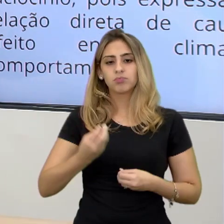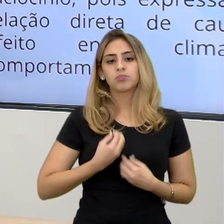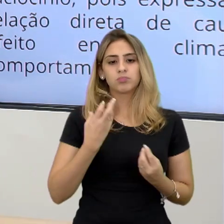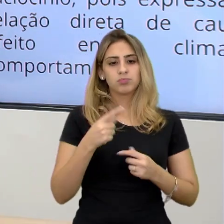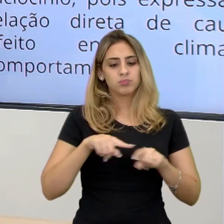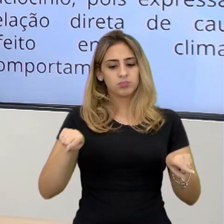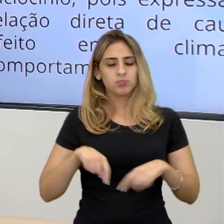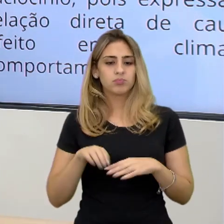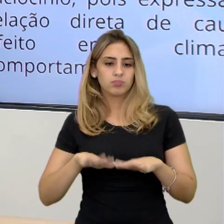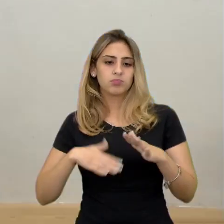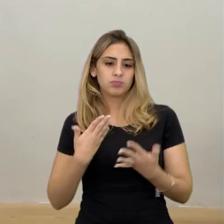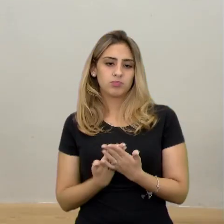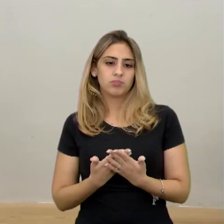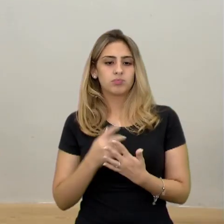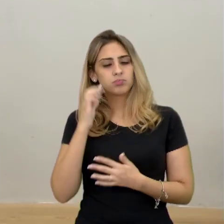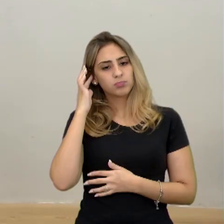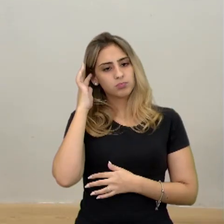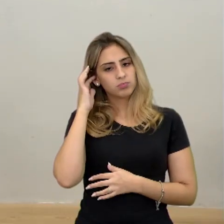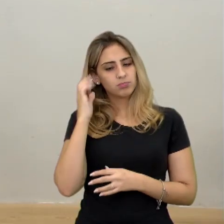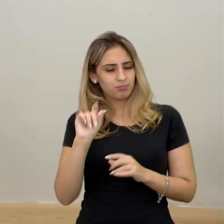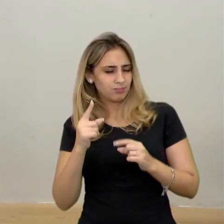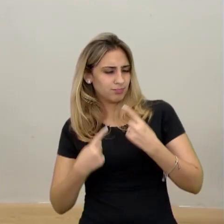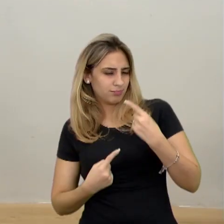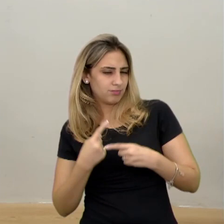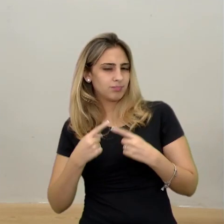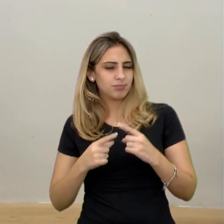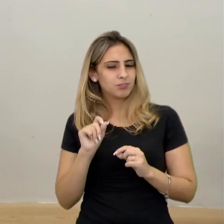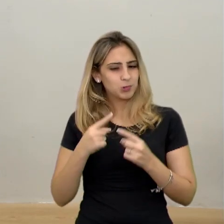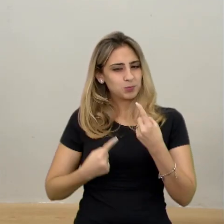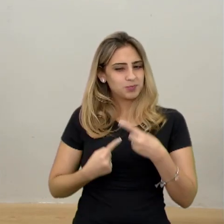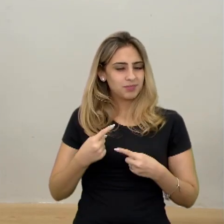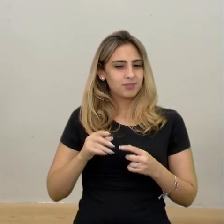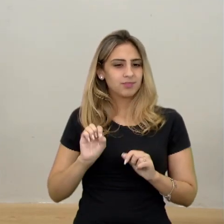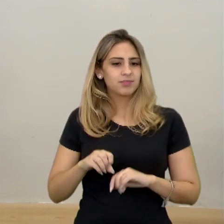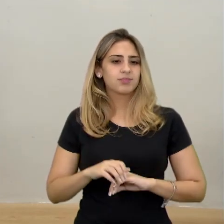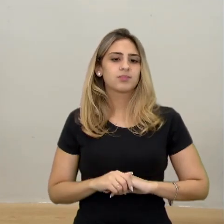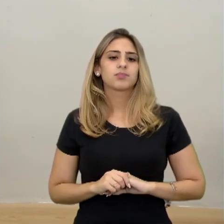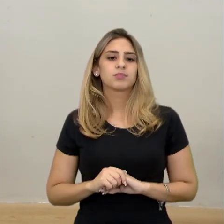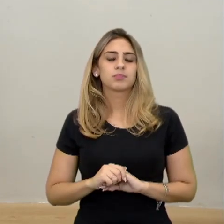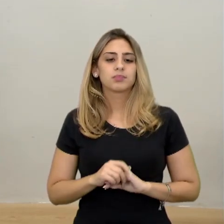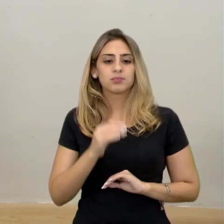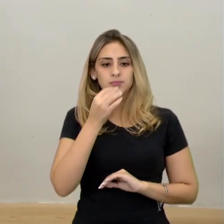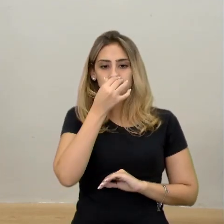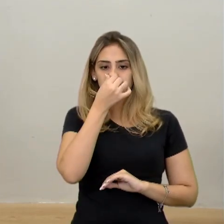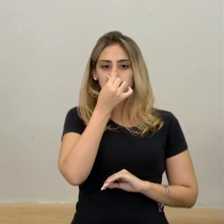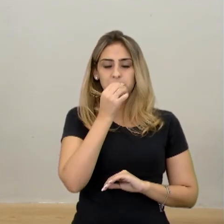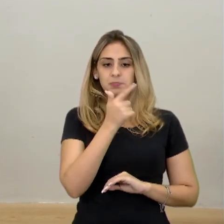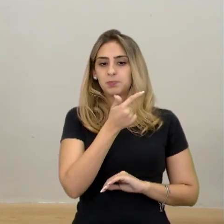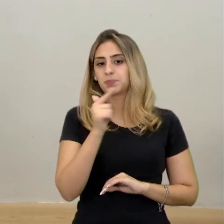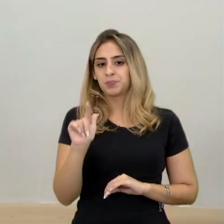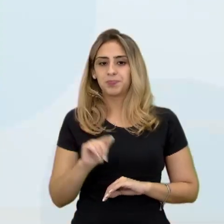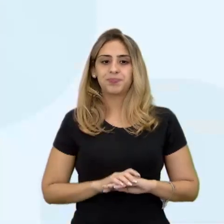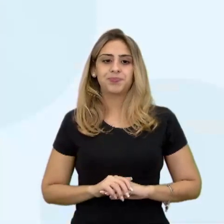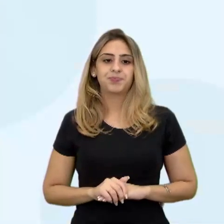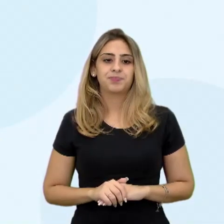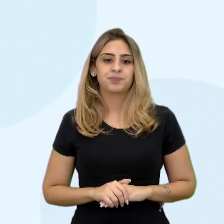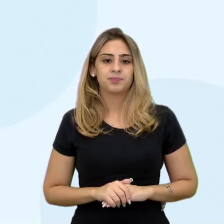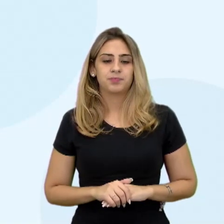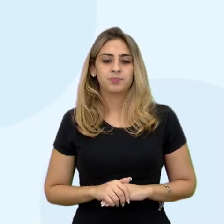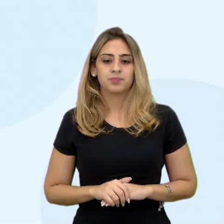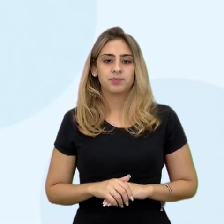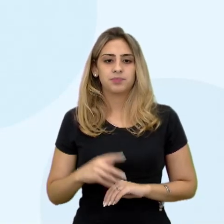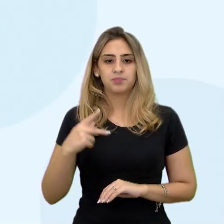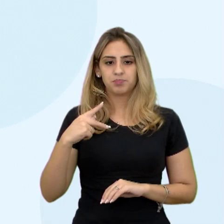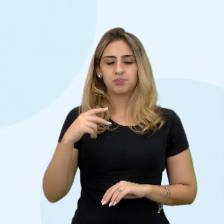informações para a sala de aula, mas a gente já está dizendo polêmica, né? Isso, esse aí é polêmico. Vamos mostrar então o próximo, dá uma olhadinha na tela,